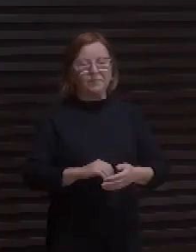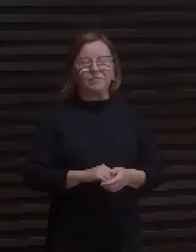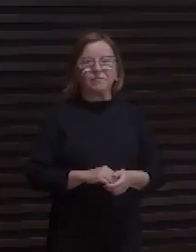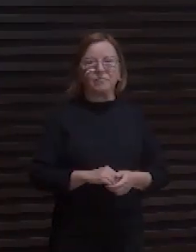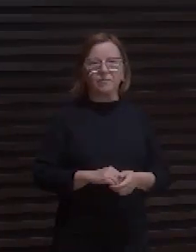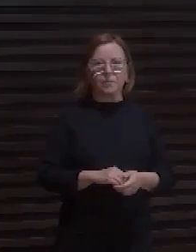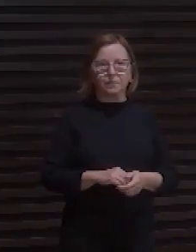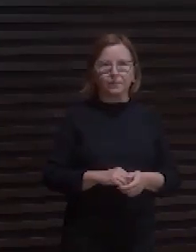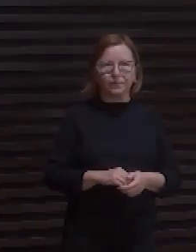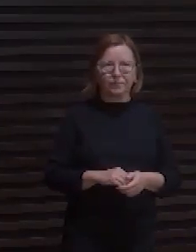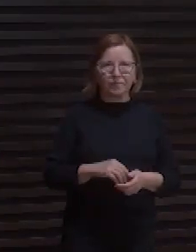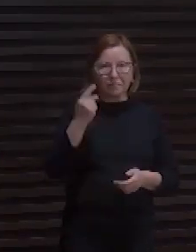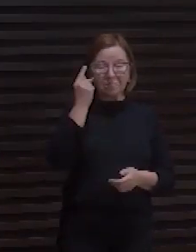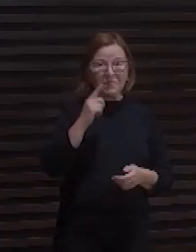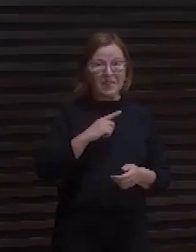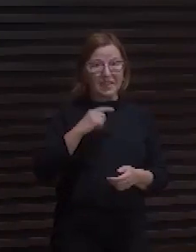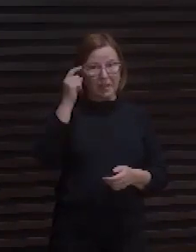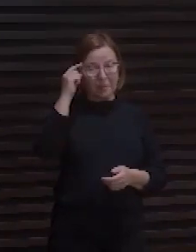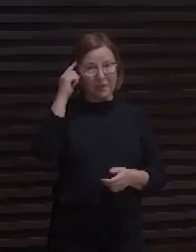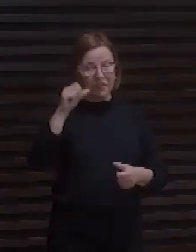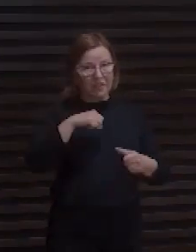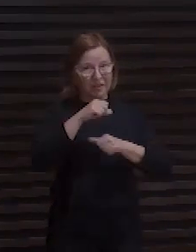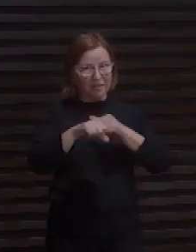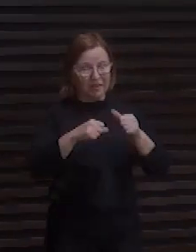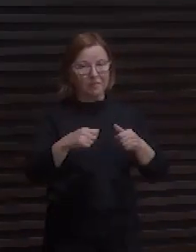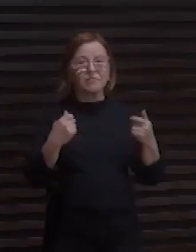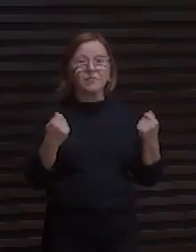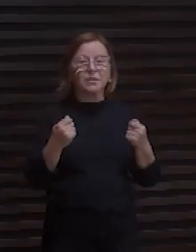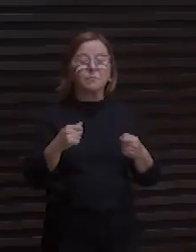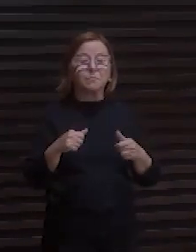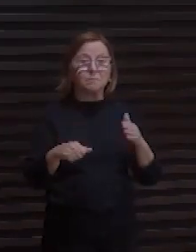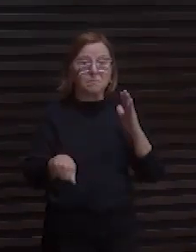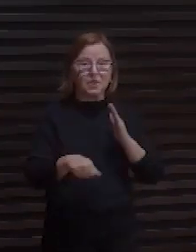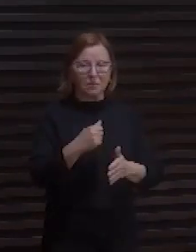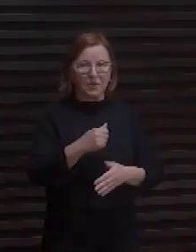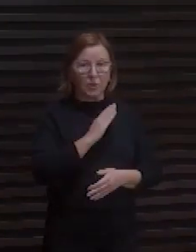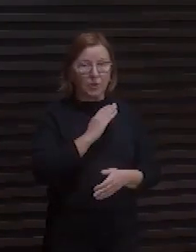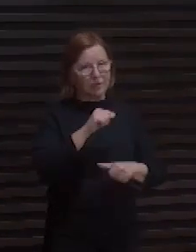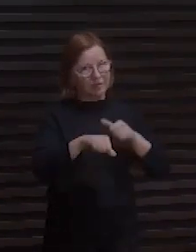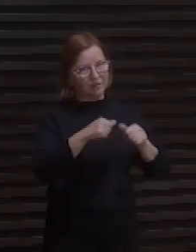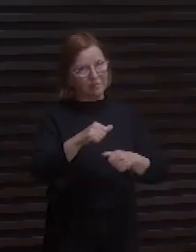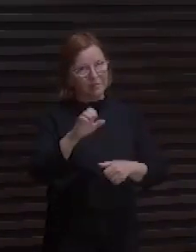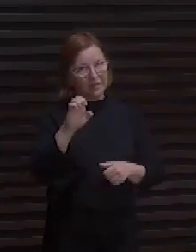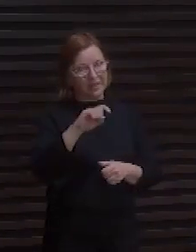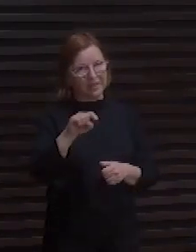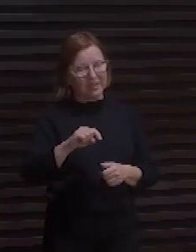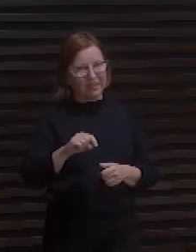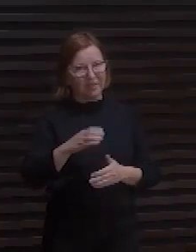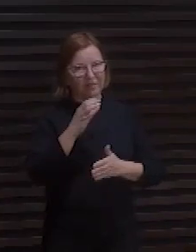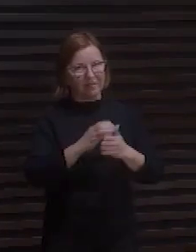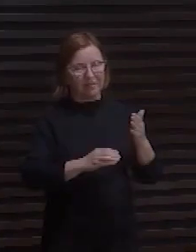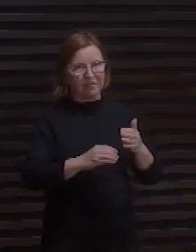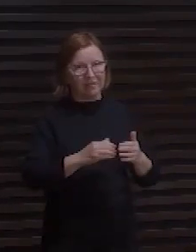Evidente que para se ter uma mente renovada é necessário primeiramente um coração transformado, Ezequiel 36, 26 e